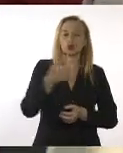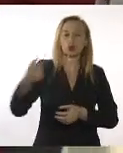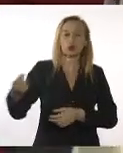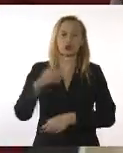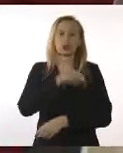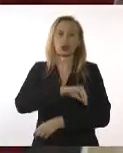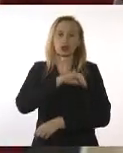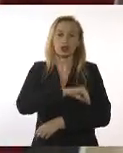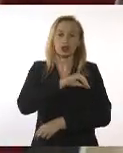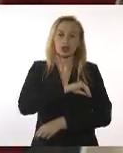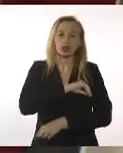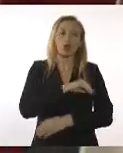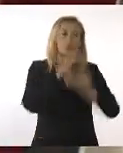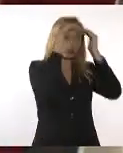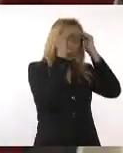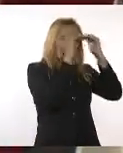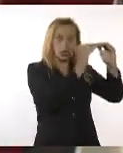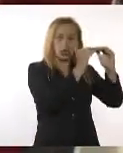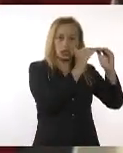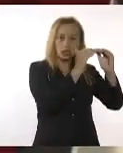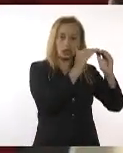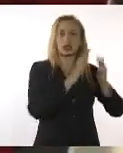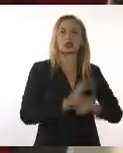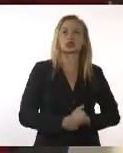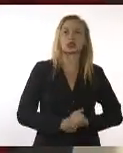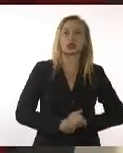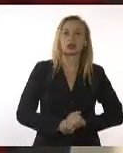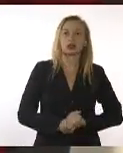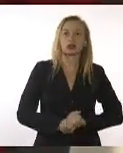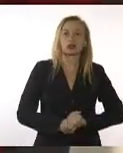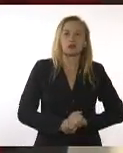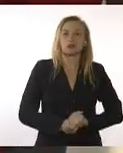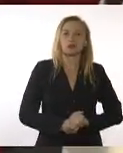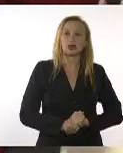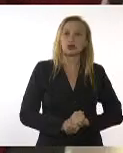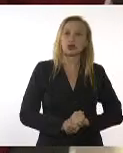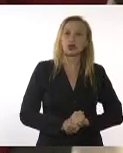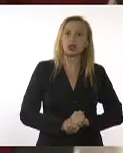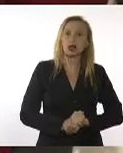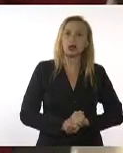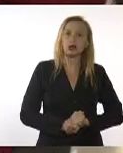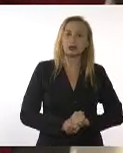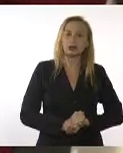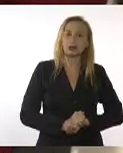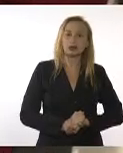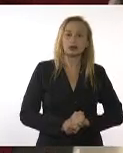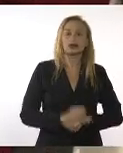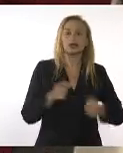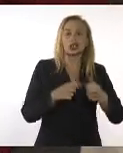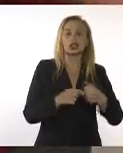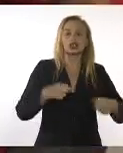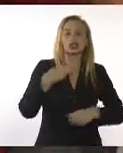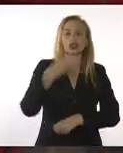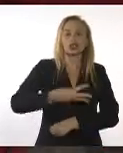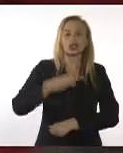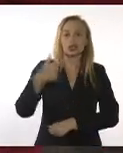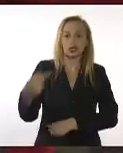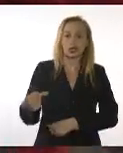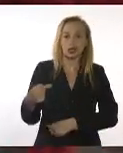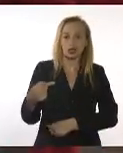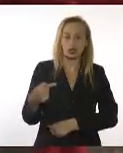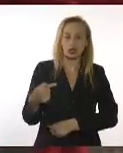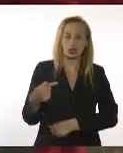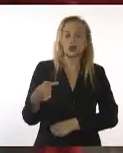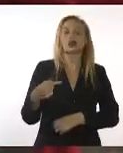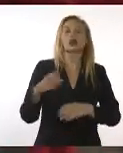em obediência, o que preceitua o inciso 10 do artigo 37 da